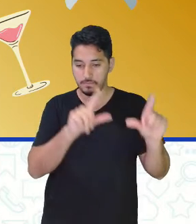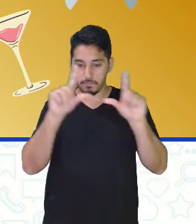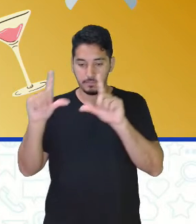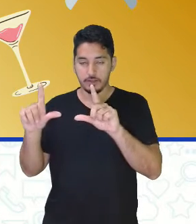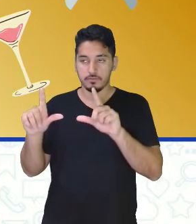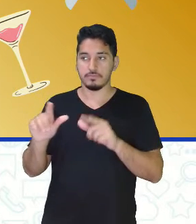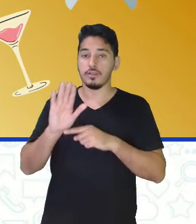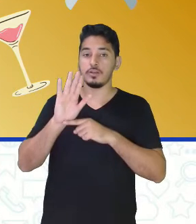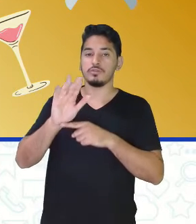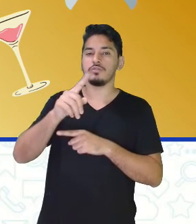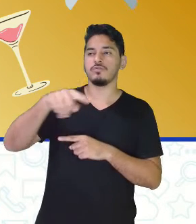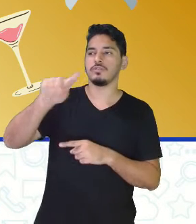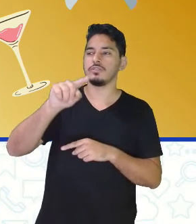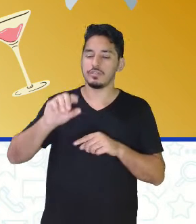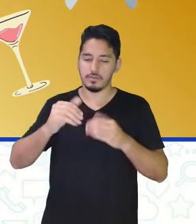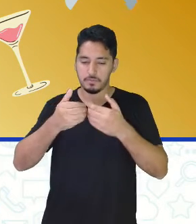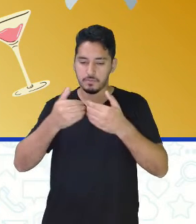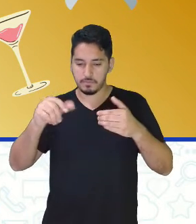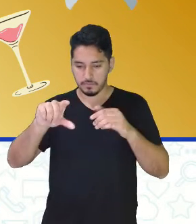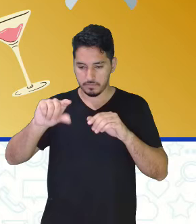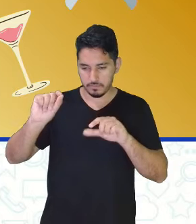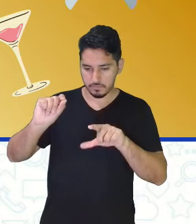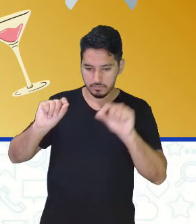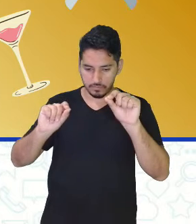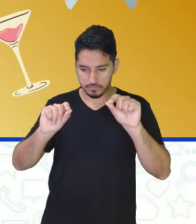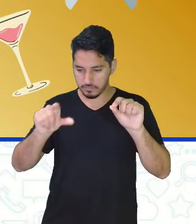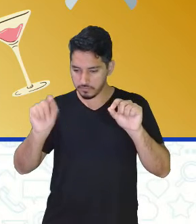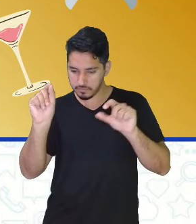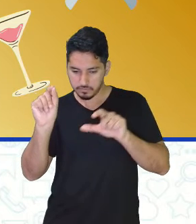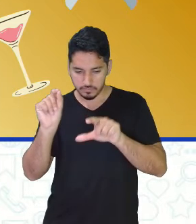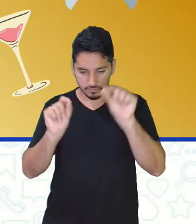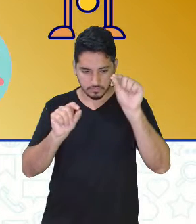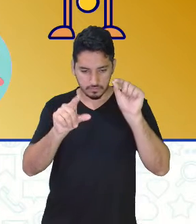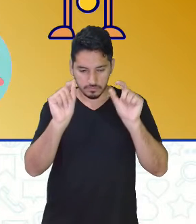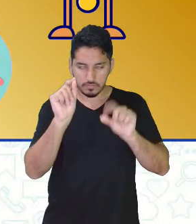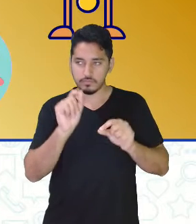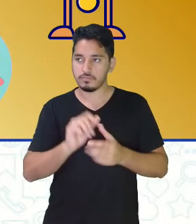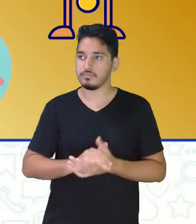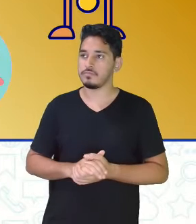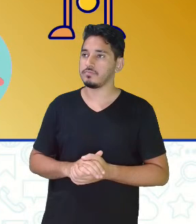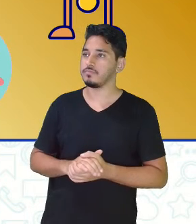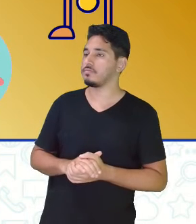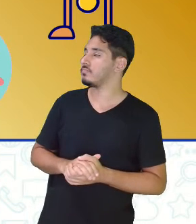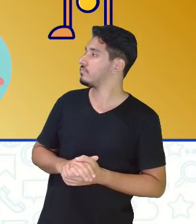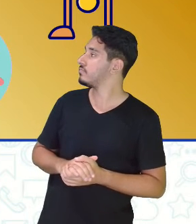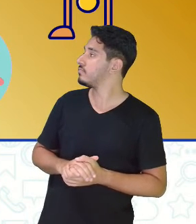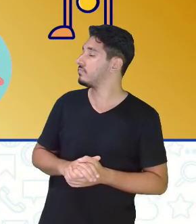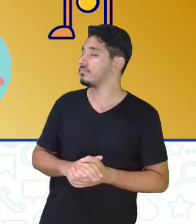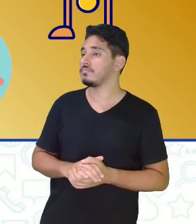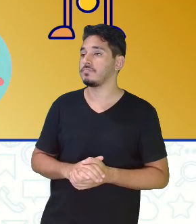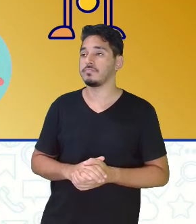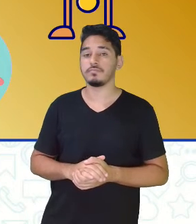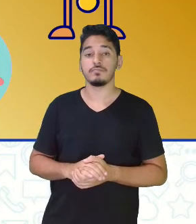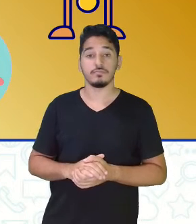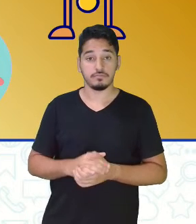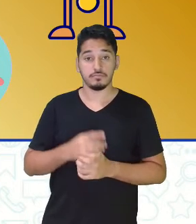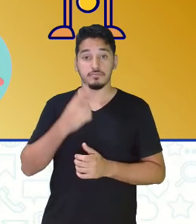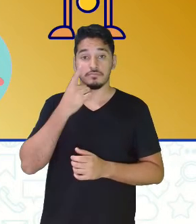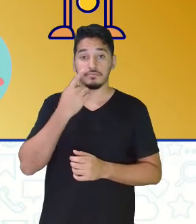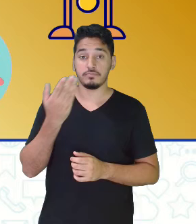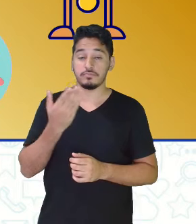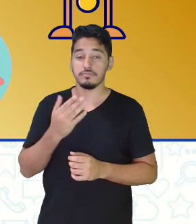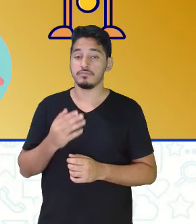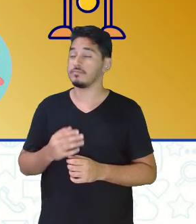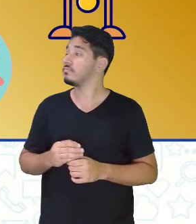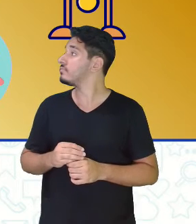ajudando vocês a selecionar, a separar esses objetos. Observem agora. Então,